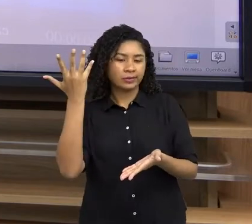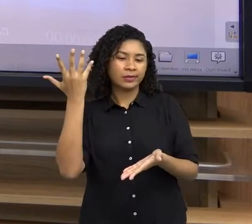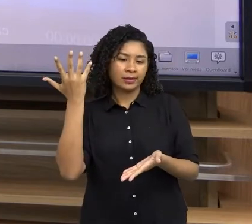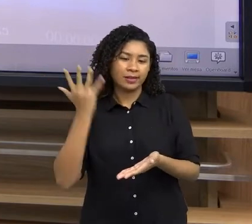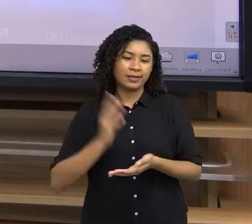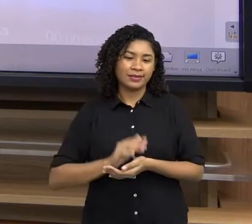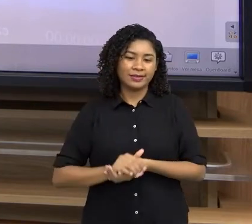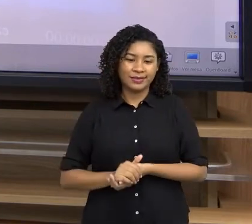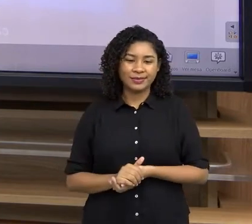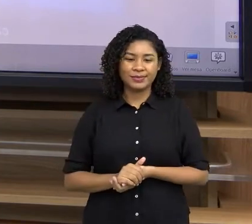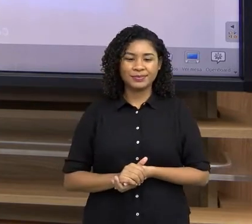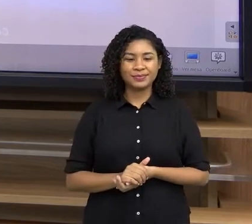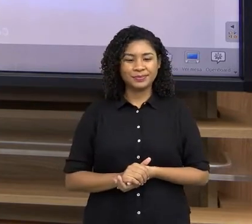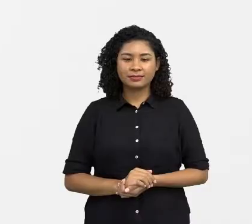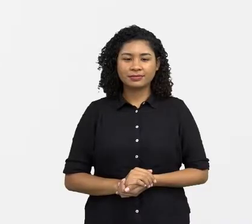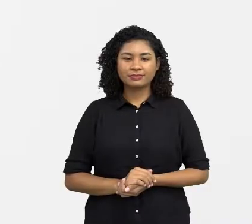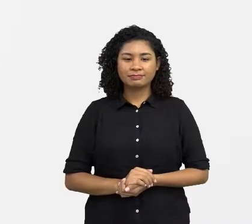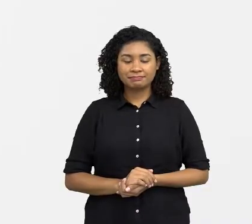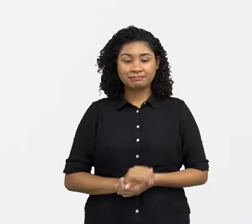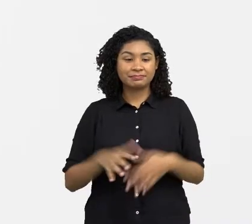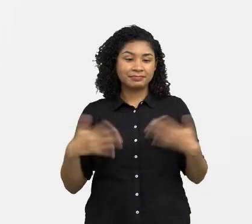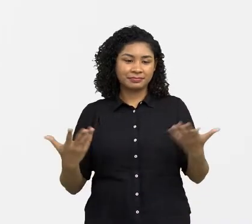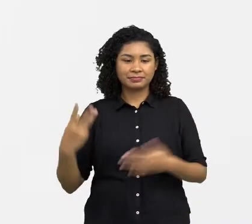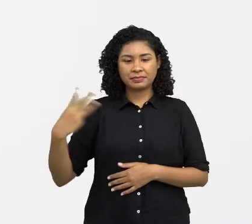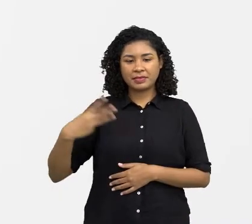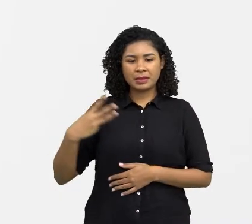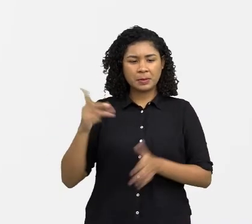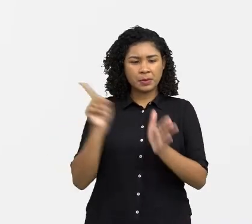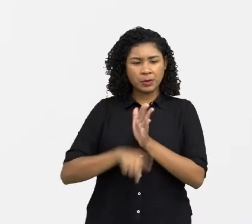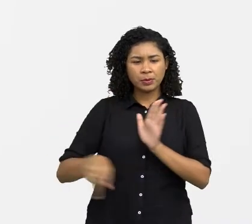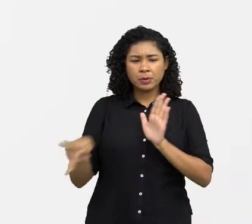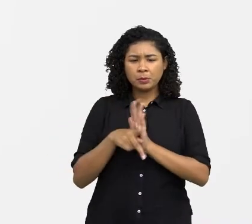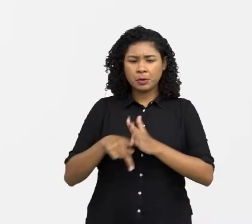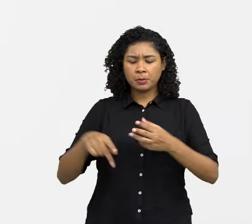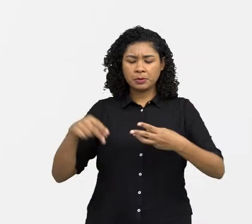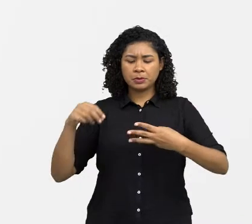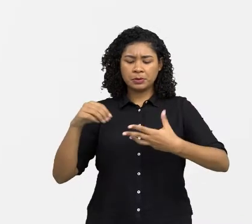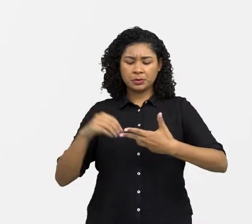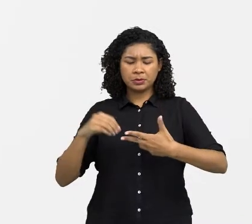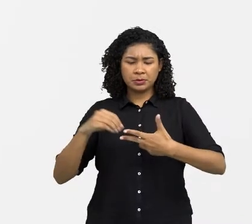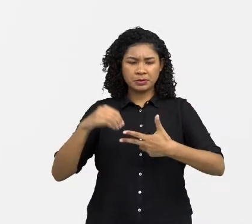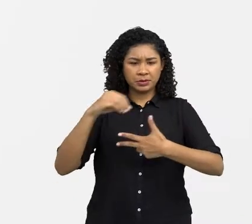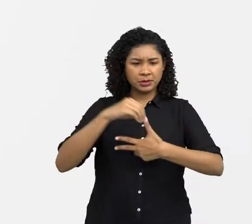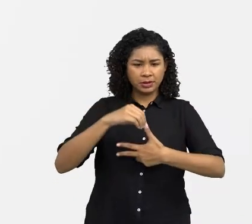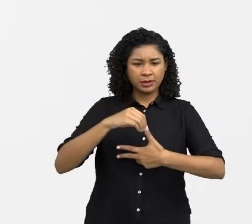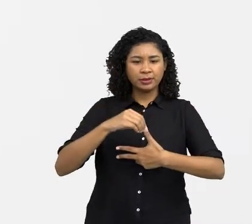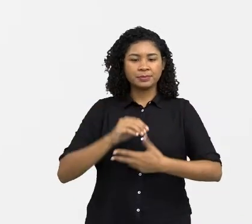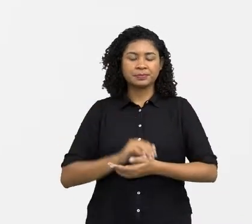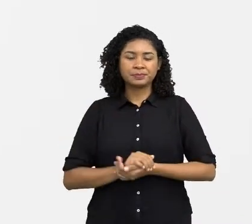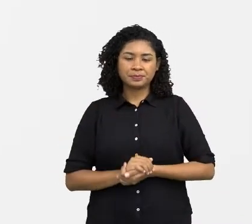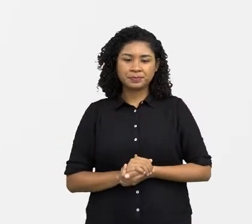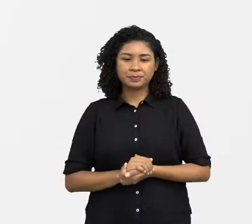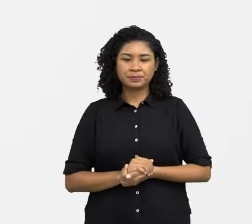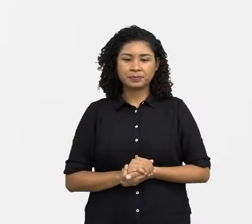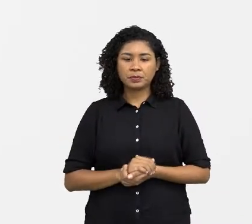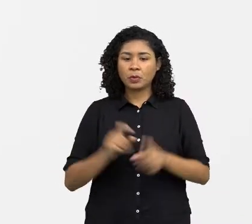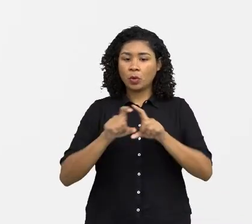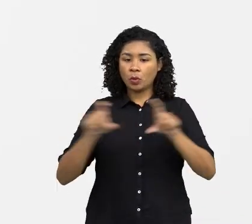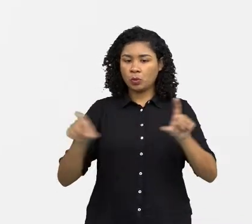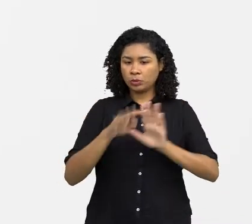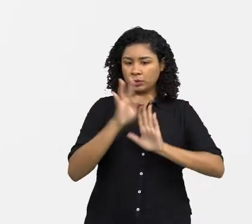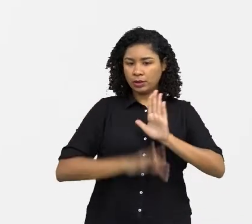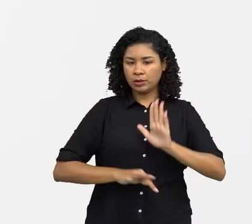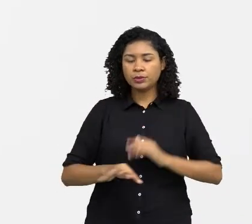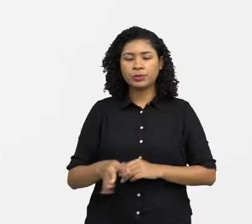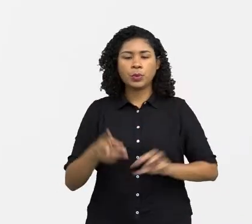jogo funciona, né? Pessoal, a terceira questão é uma questão do Enem que foi editada aí para vocês. Tem um texto. O índio